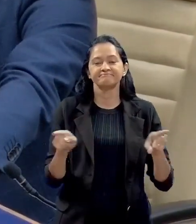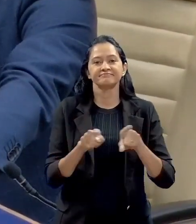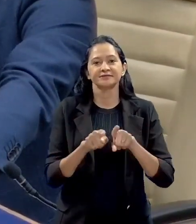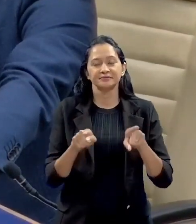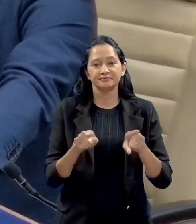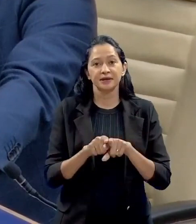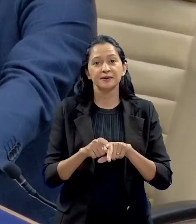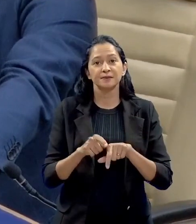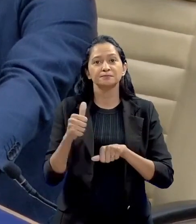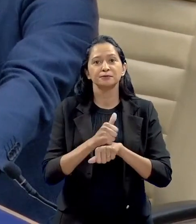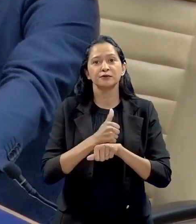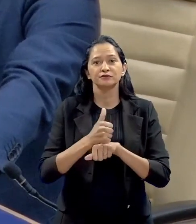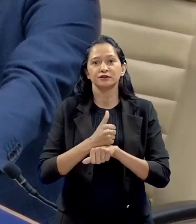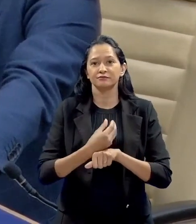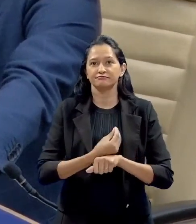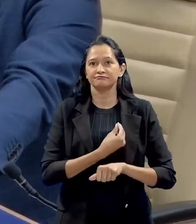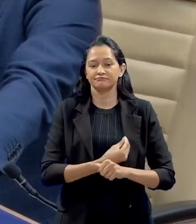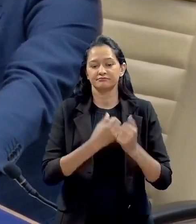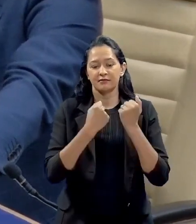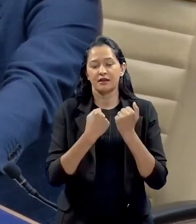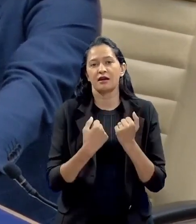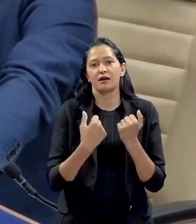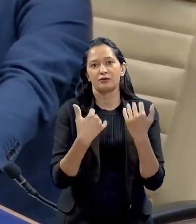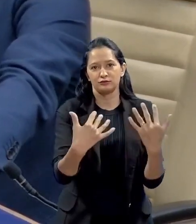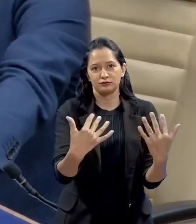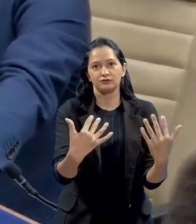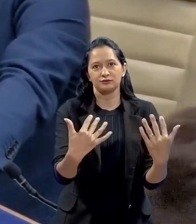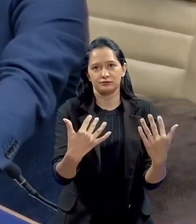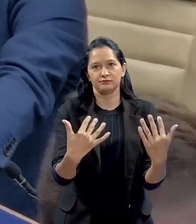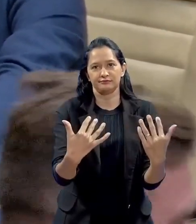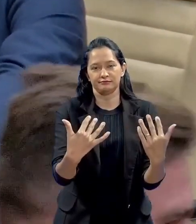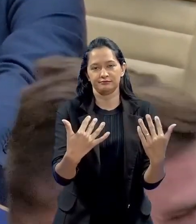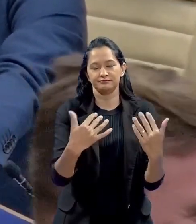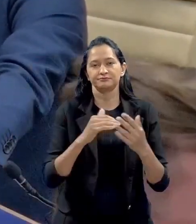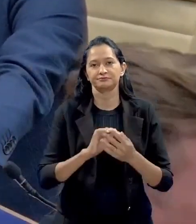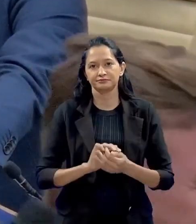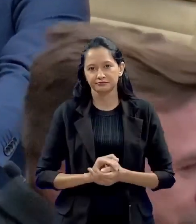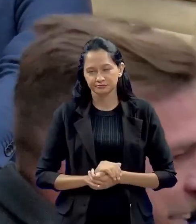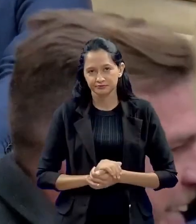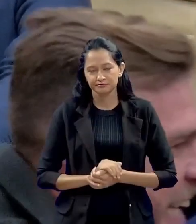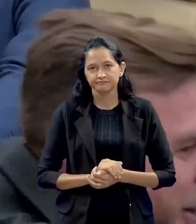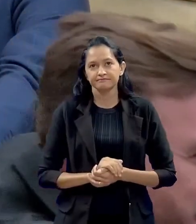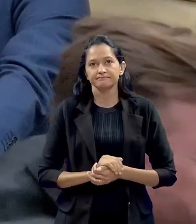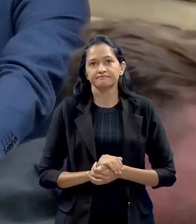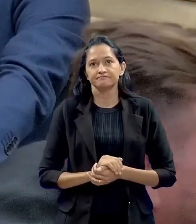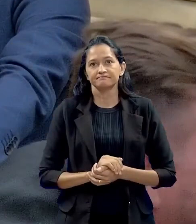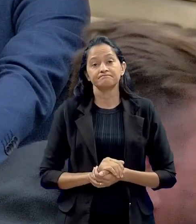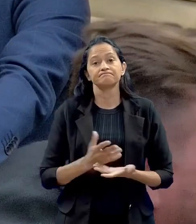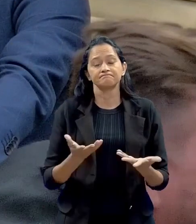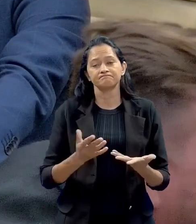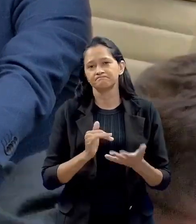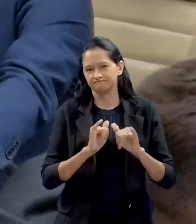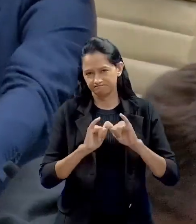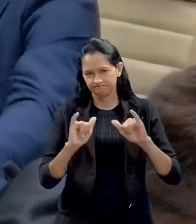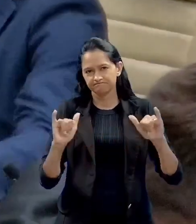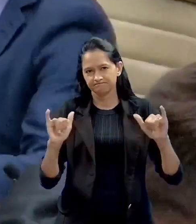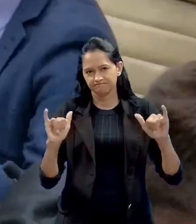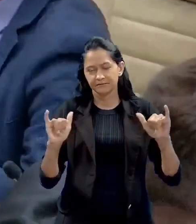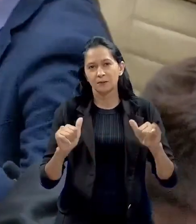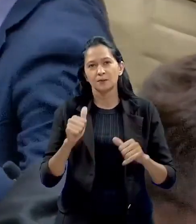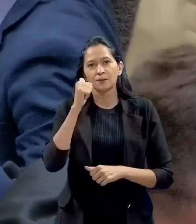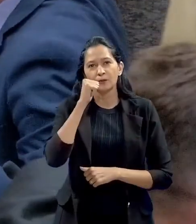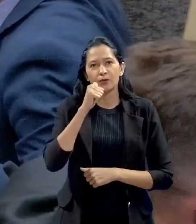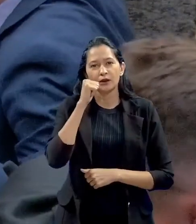aqui estão. Eu quero dizer aqui das mulheres que estão aqui à